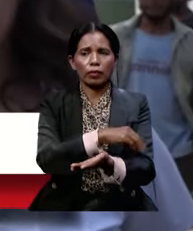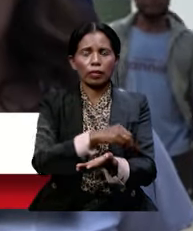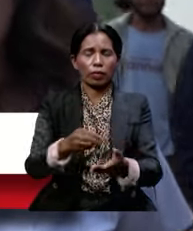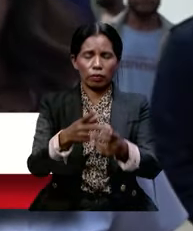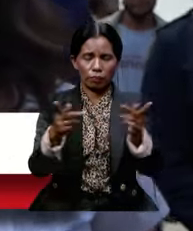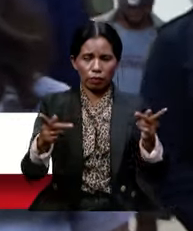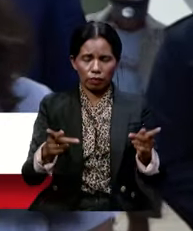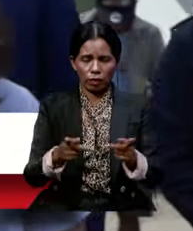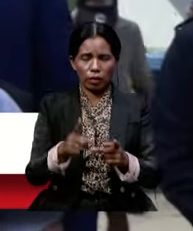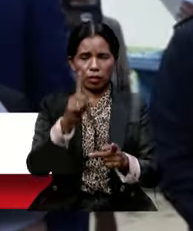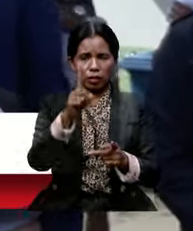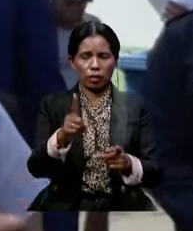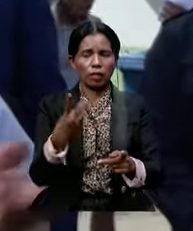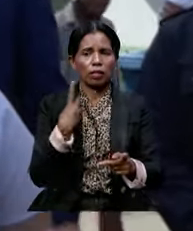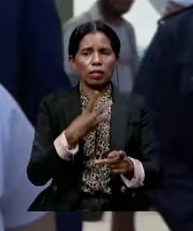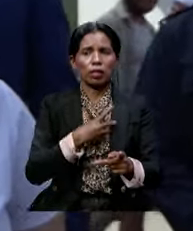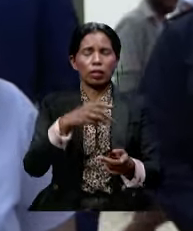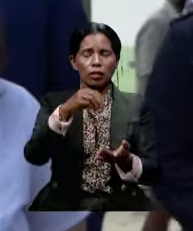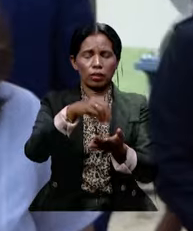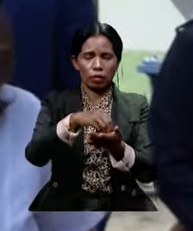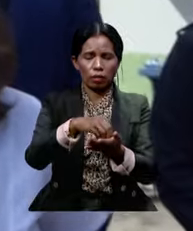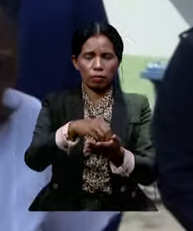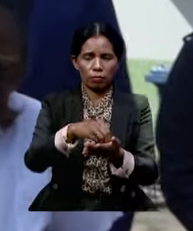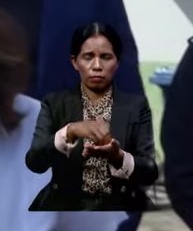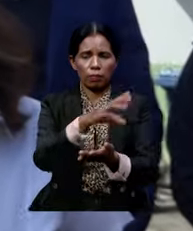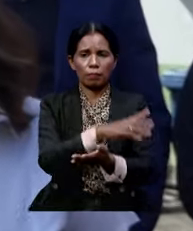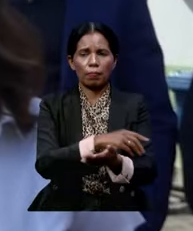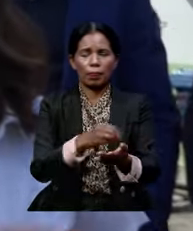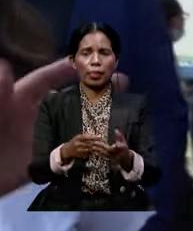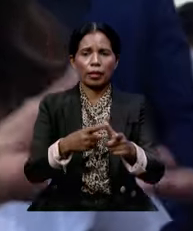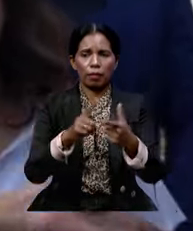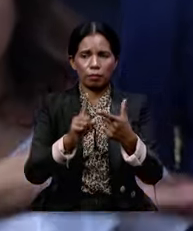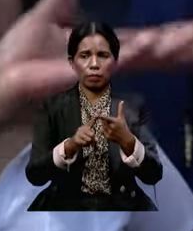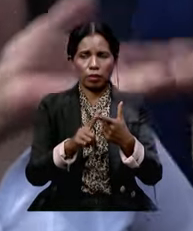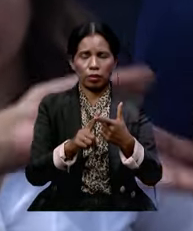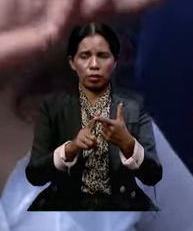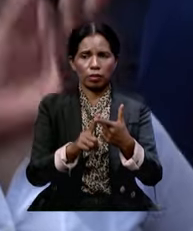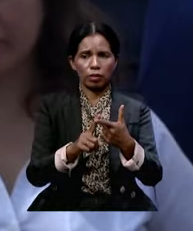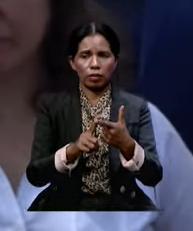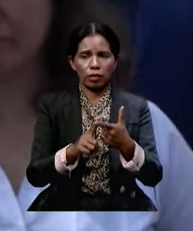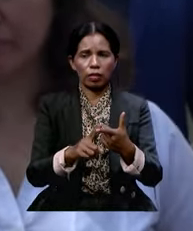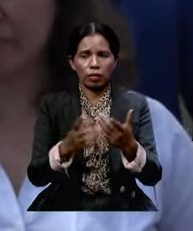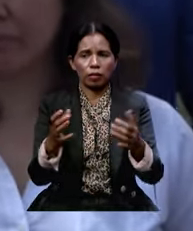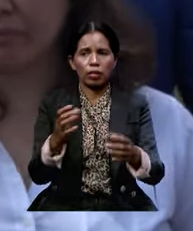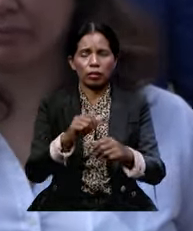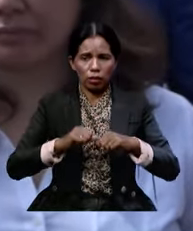Fatinho ida para a tua pediatria na linha e depois ida nem sei